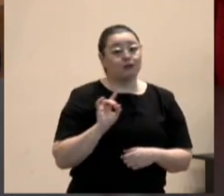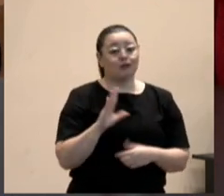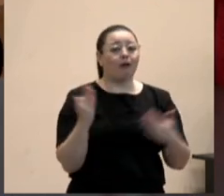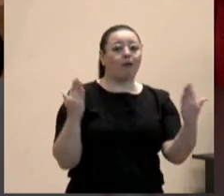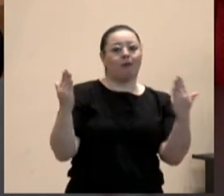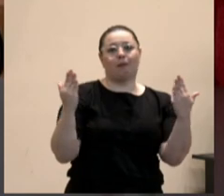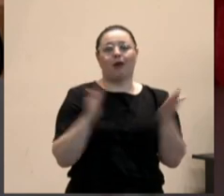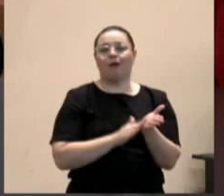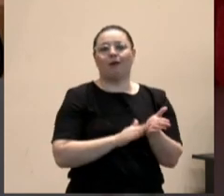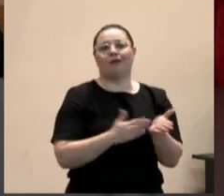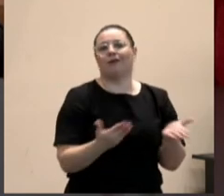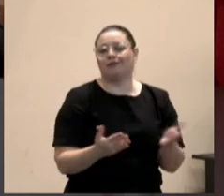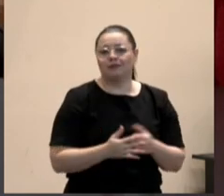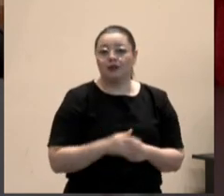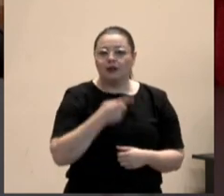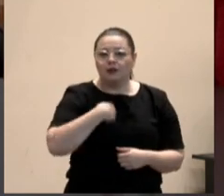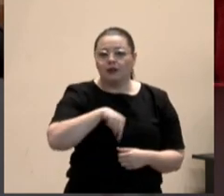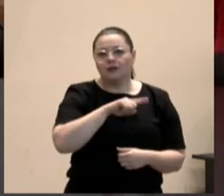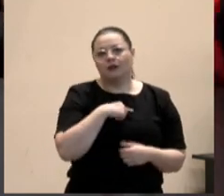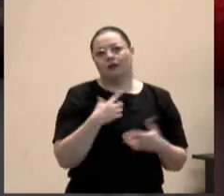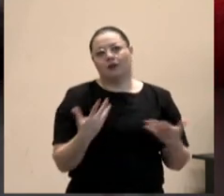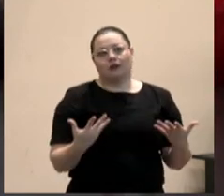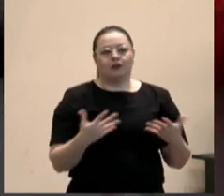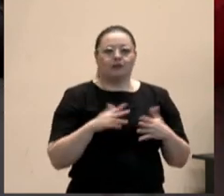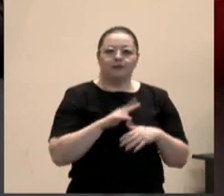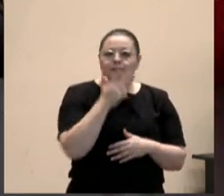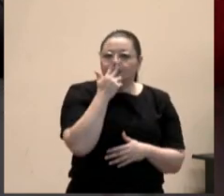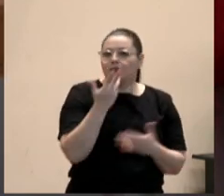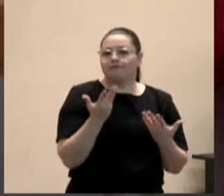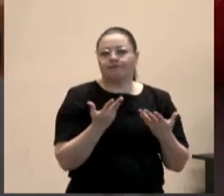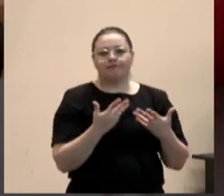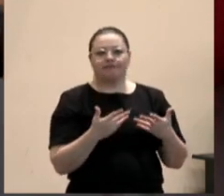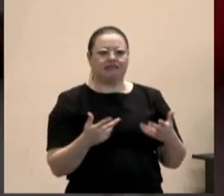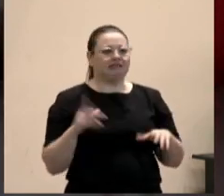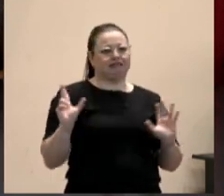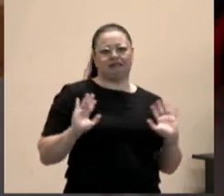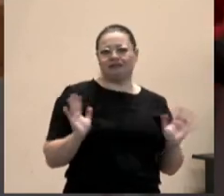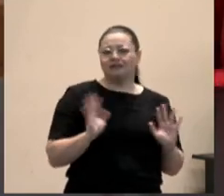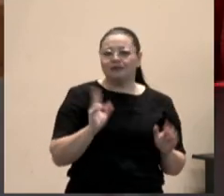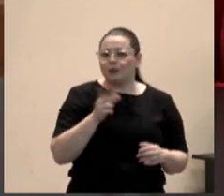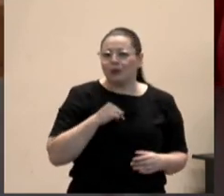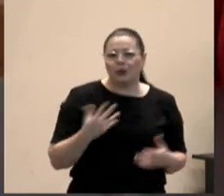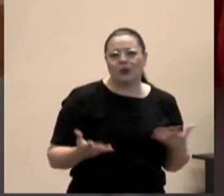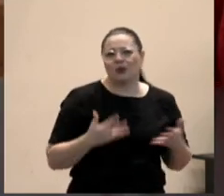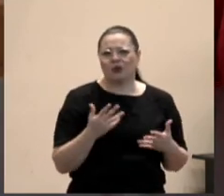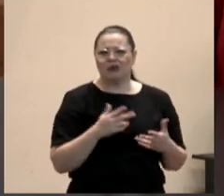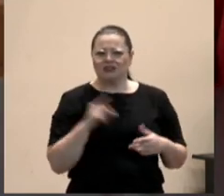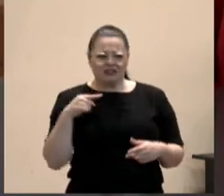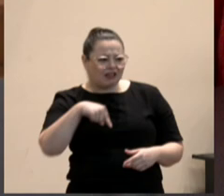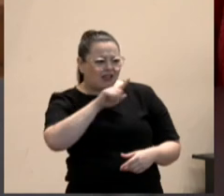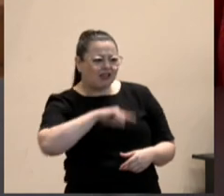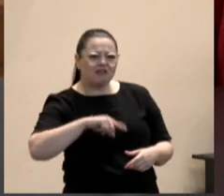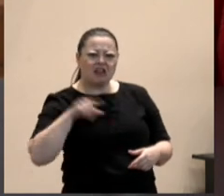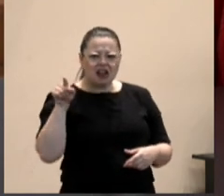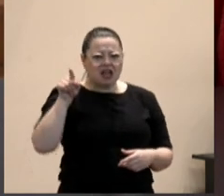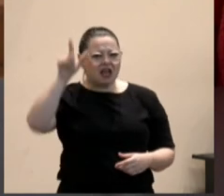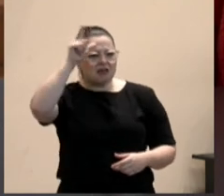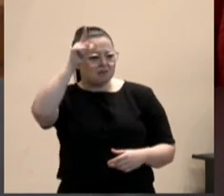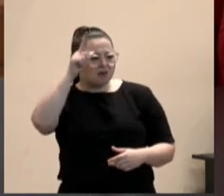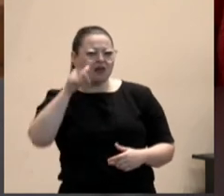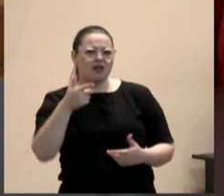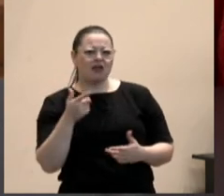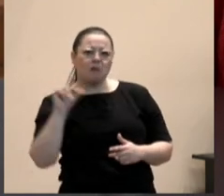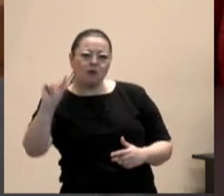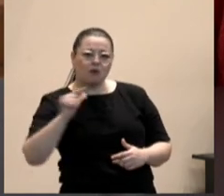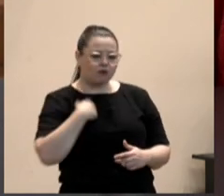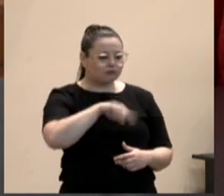comparação. E aí a gente cai nessa história, daí chega o gestor, nós investimos muito mais do PIB do que a Alemanha,